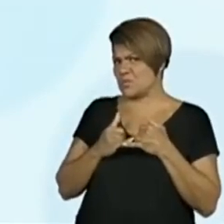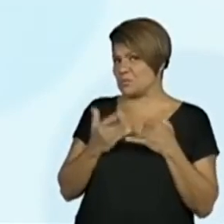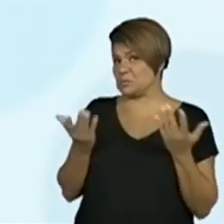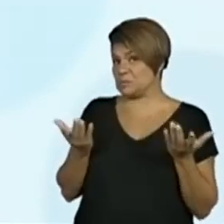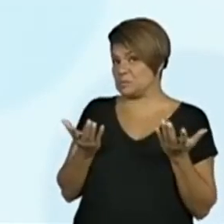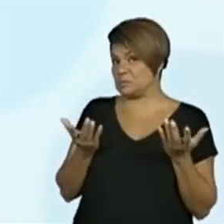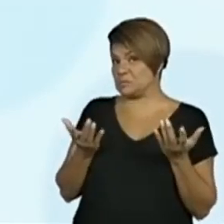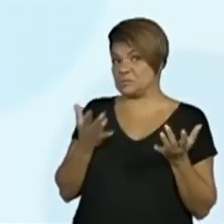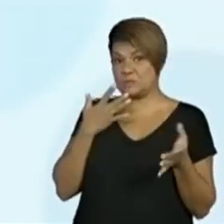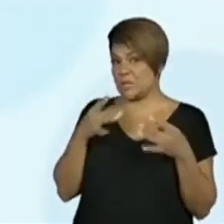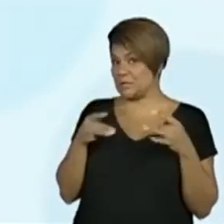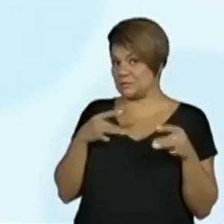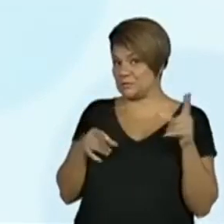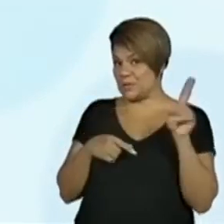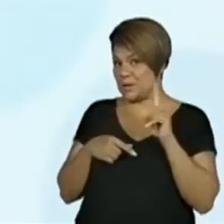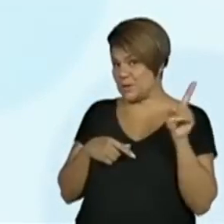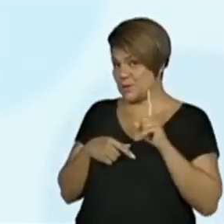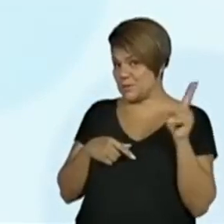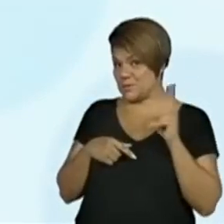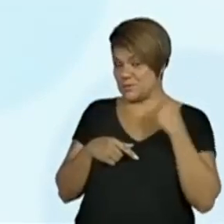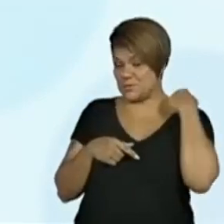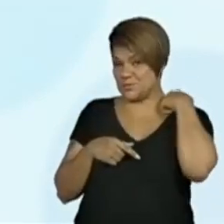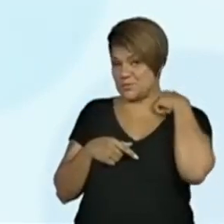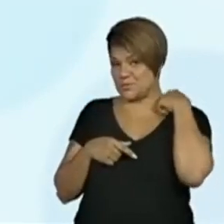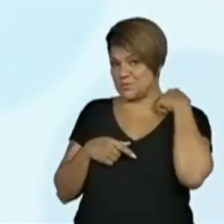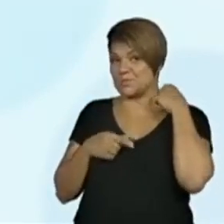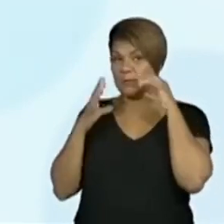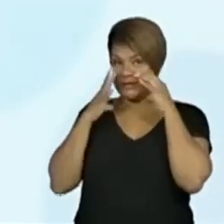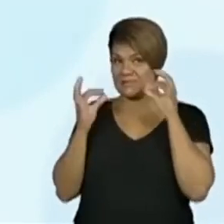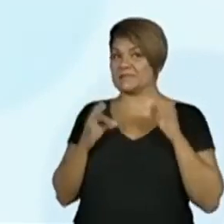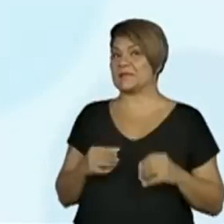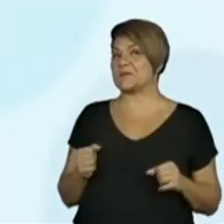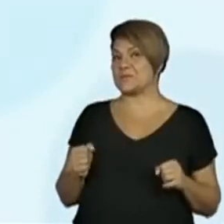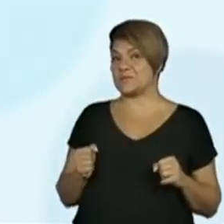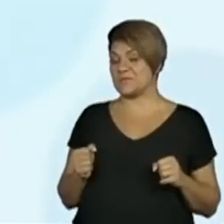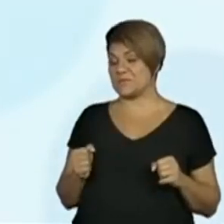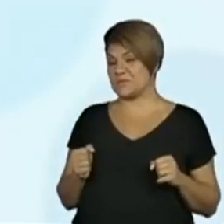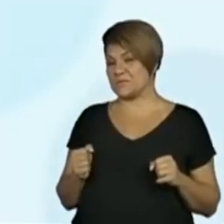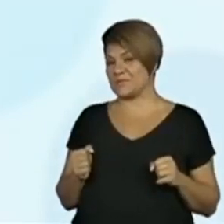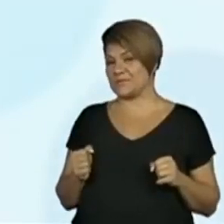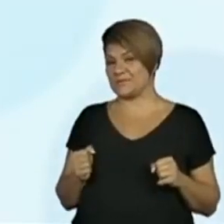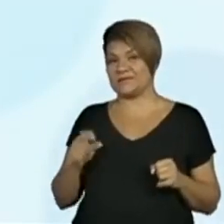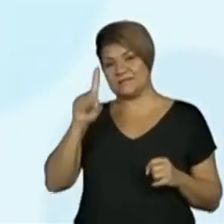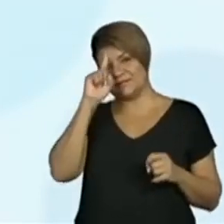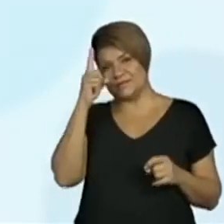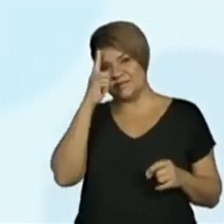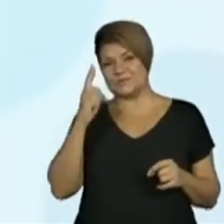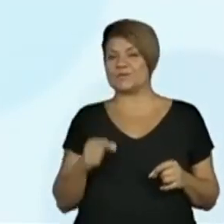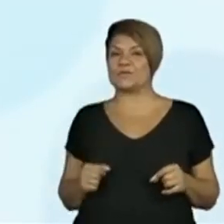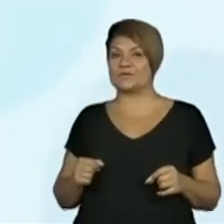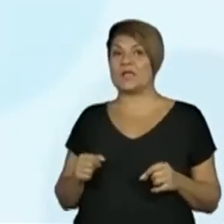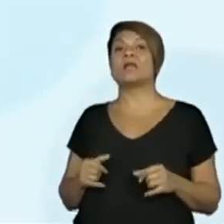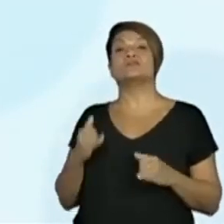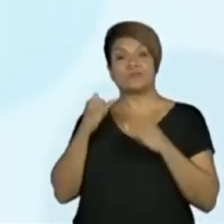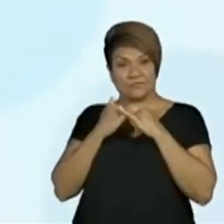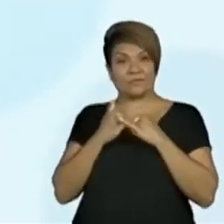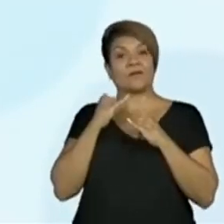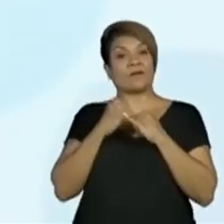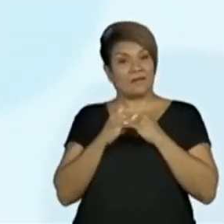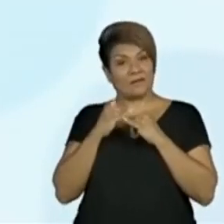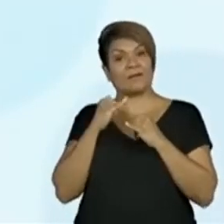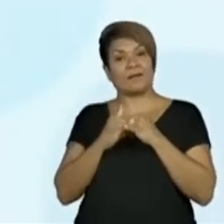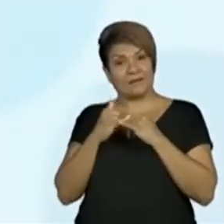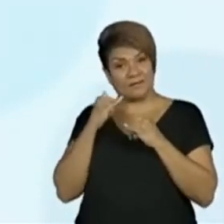não é de plástico não olha lá turminha os carrinhos são de estou na dúvida se são de não são de Ferro